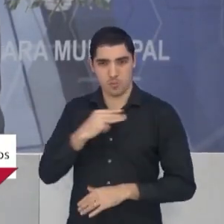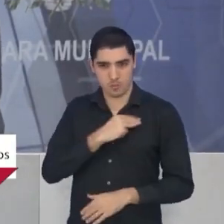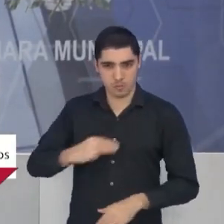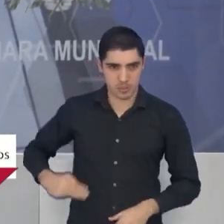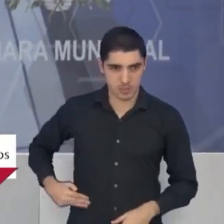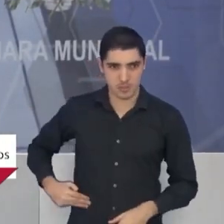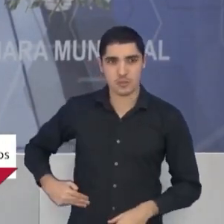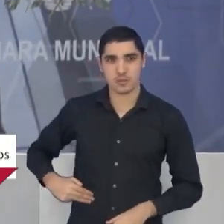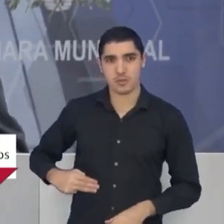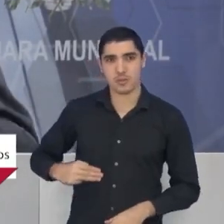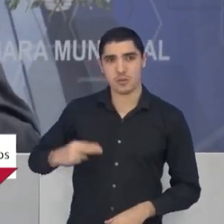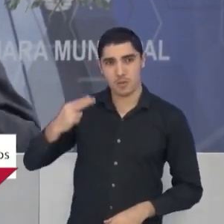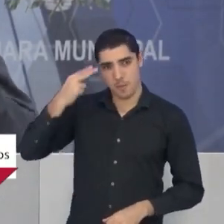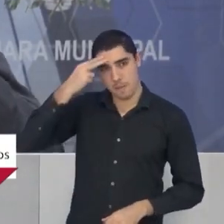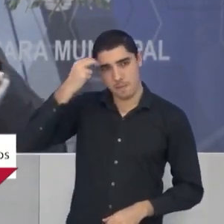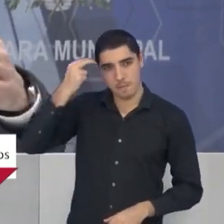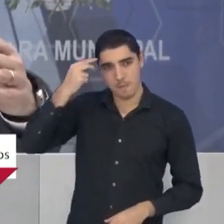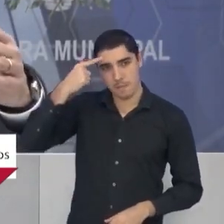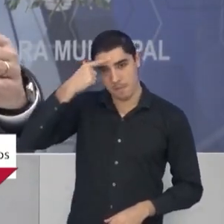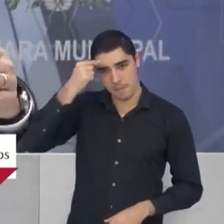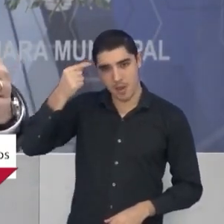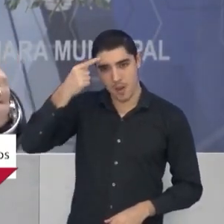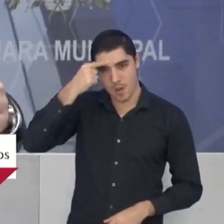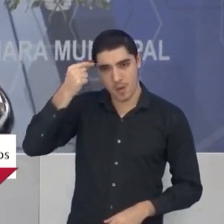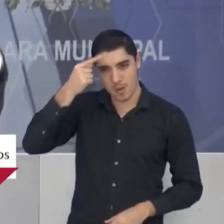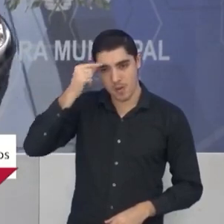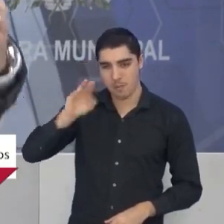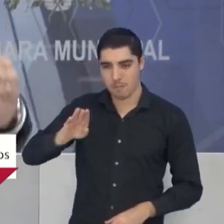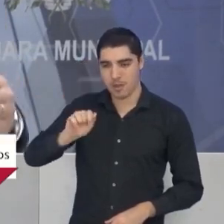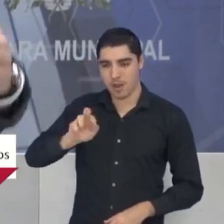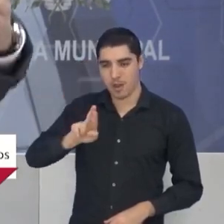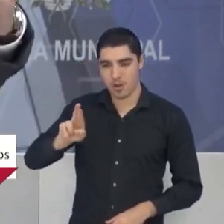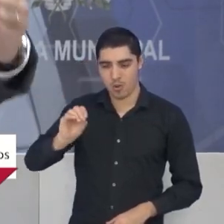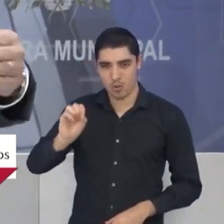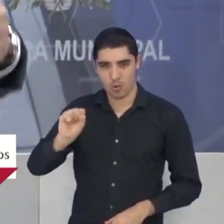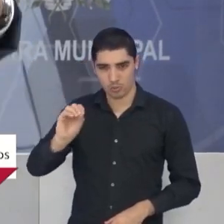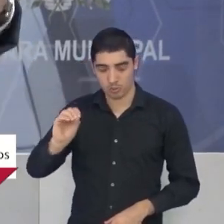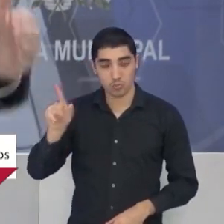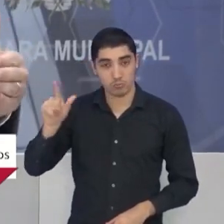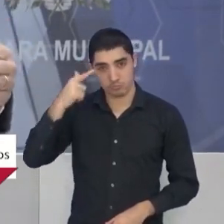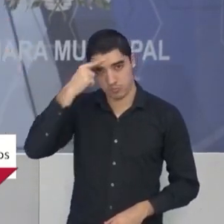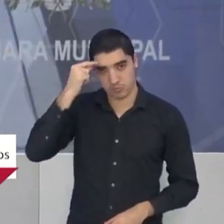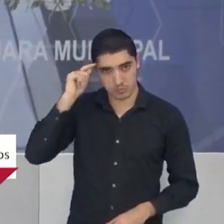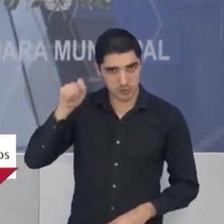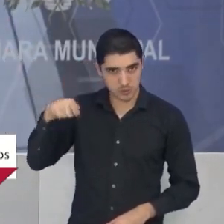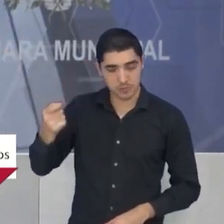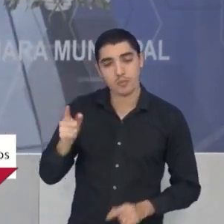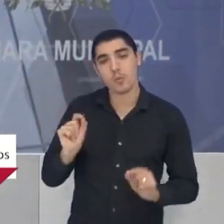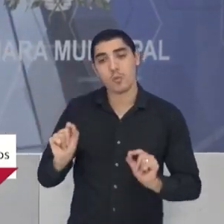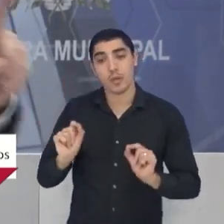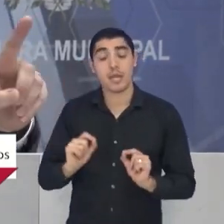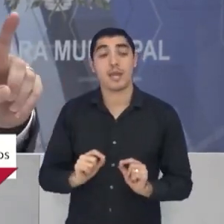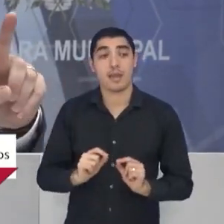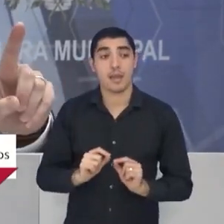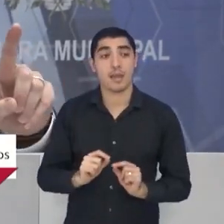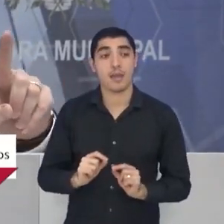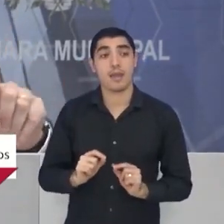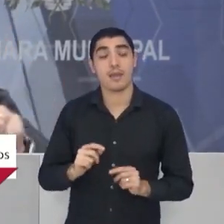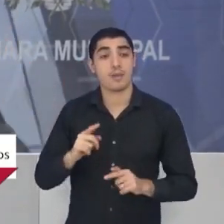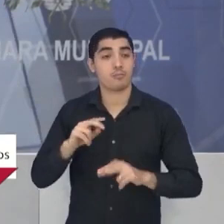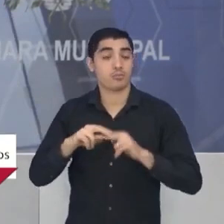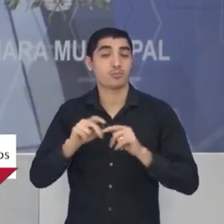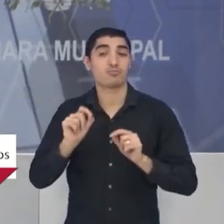Barroso que ao final dos processos aqueles que chegam ao final porque a grande maioria não chega no